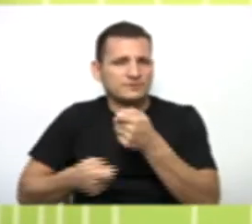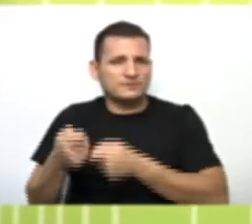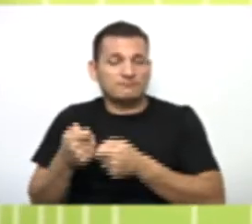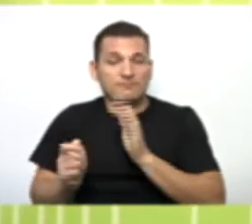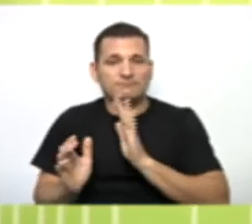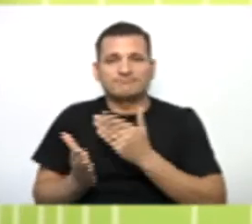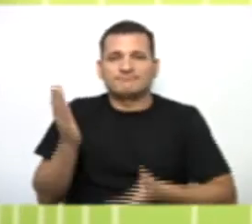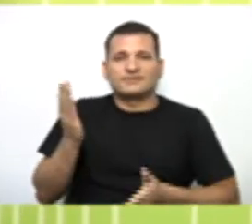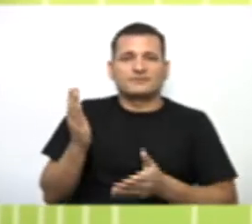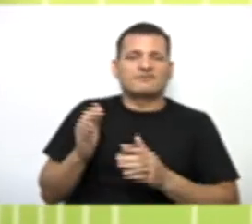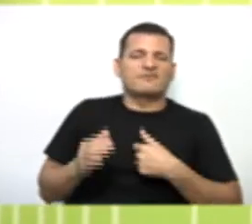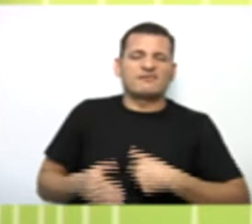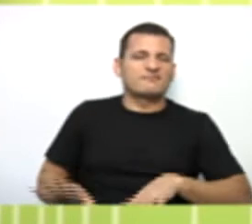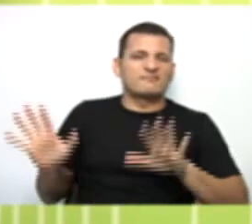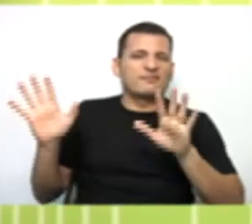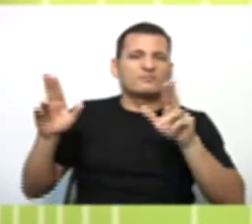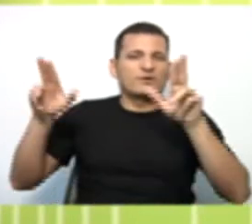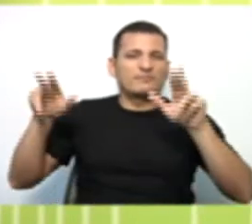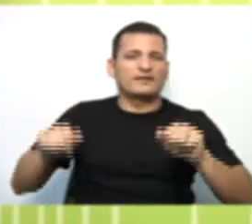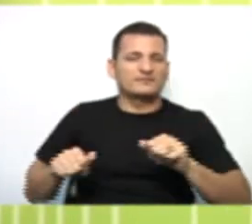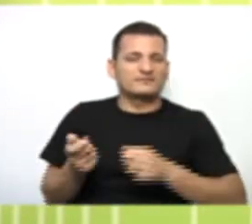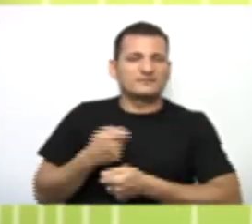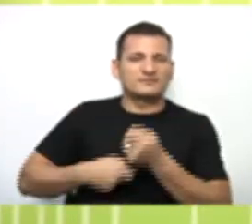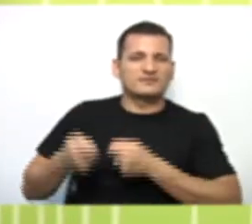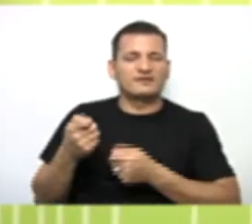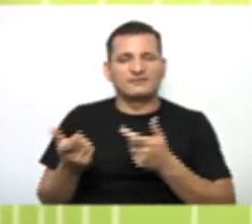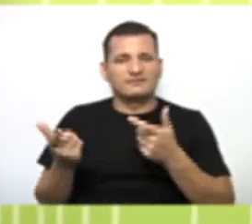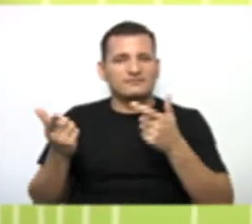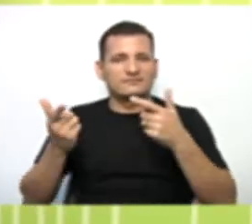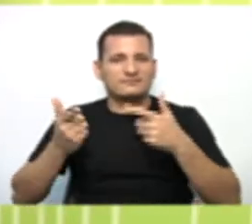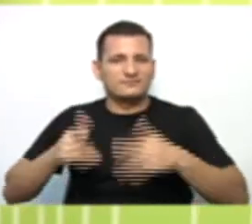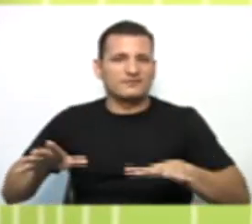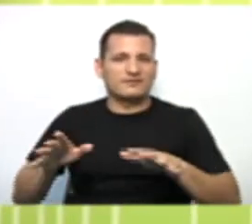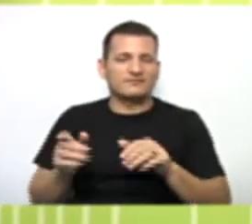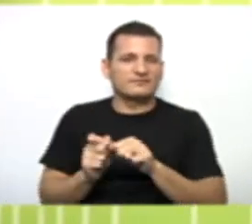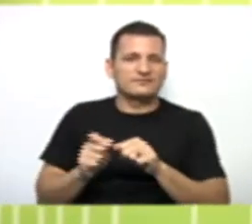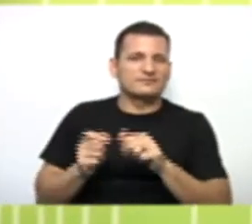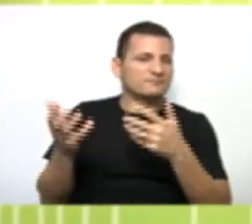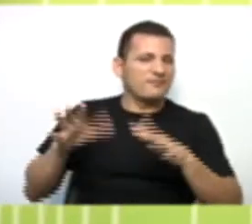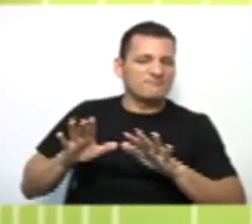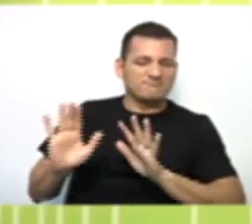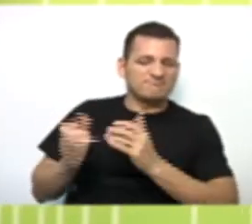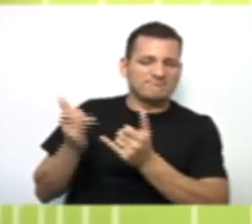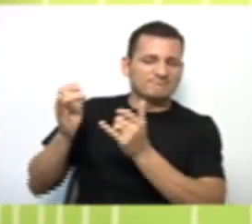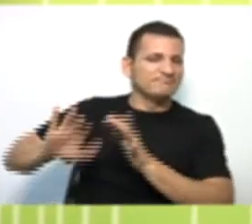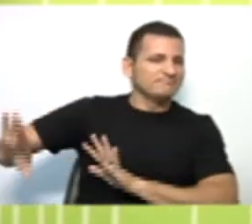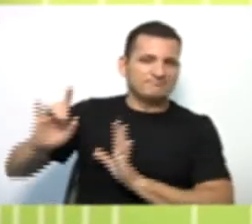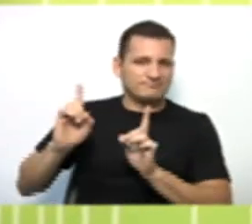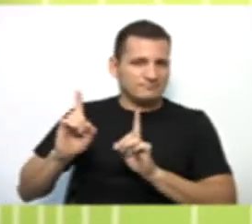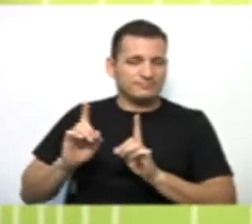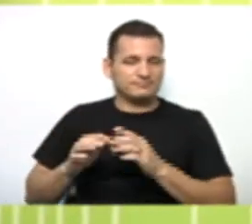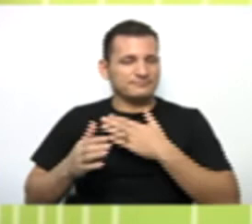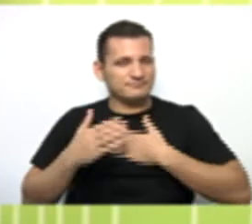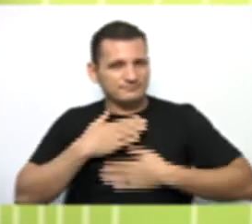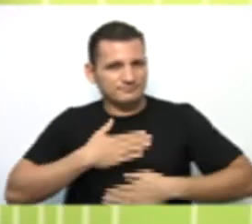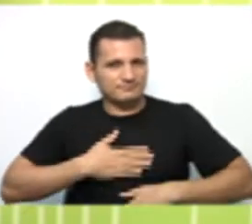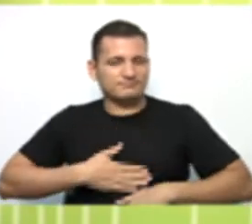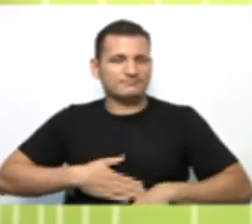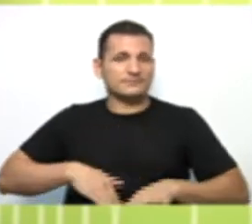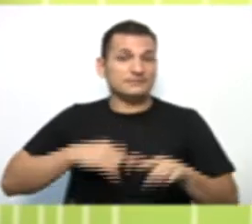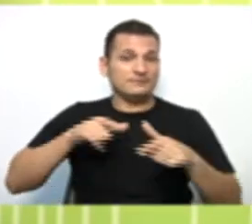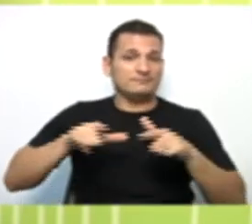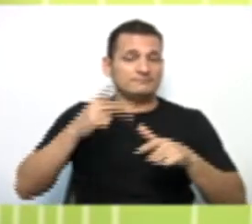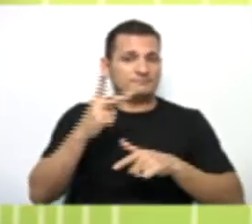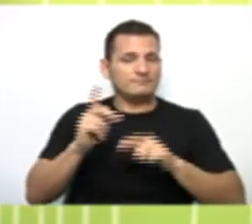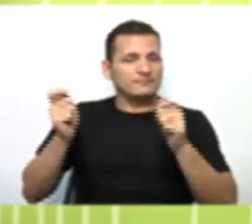perdeu a negociação. Ah, não quero mais negociar. Ah, não quero mais não quero mais brincar disso não. Calma, trabalha a tua resiliência.